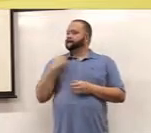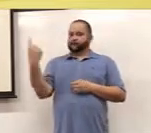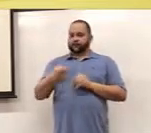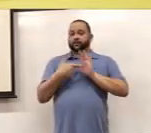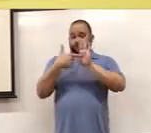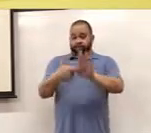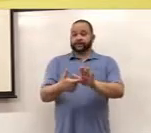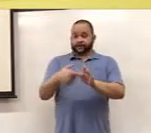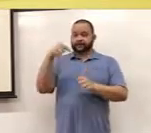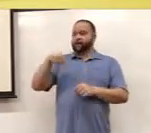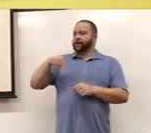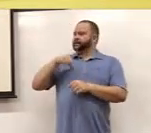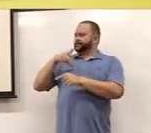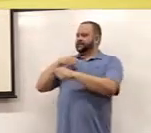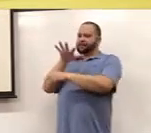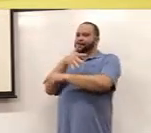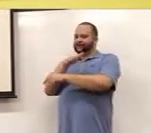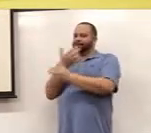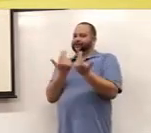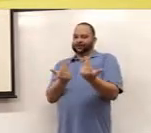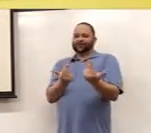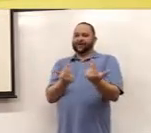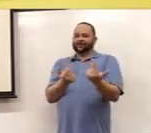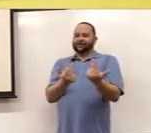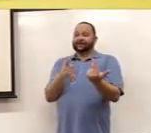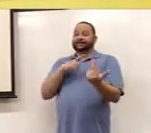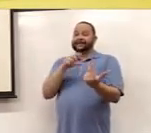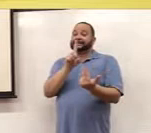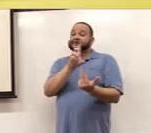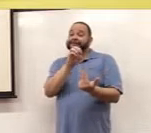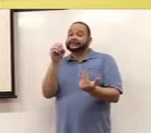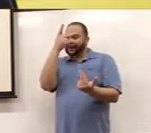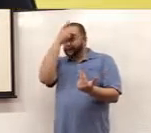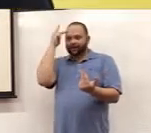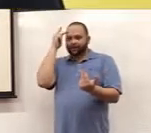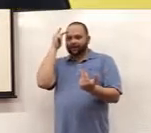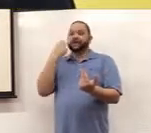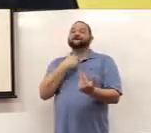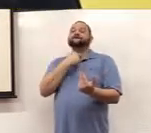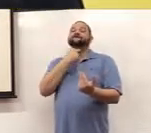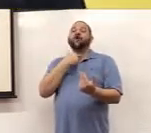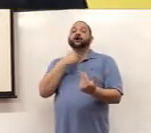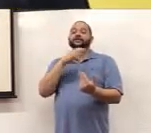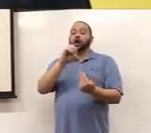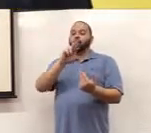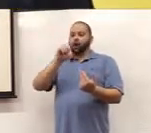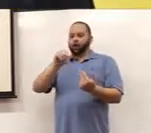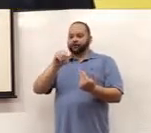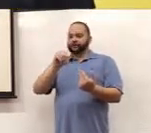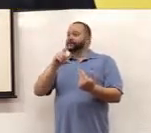Na nossa apresentação aqui, a gente vai ter mais ou menos isso também, né? Só de coro vão ser 100. 100 vozes e a orquestra